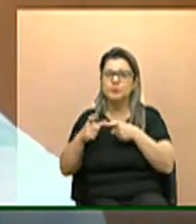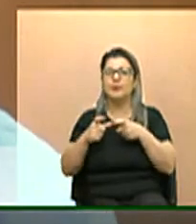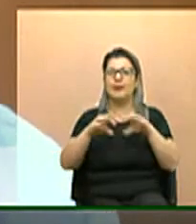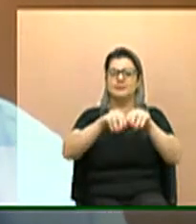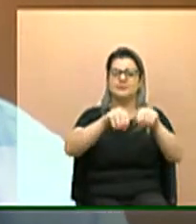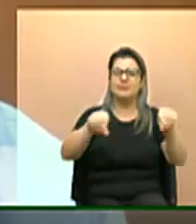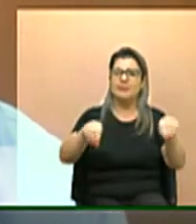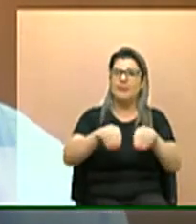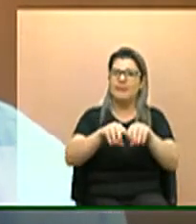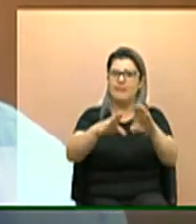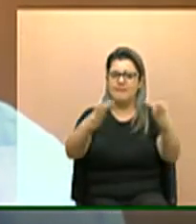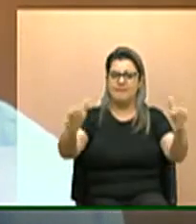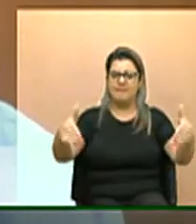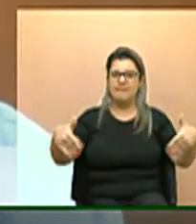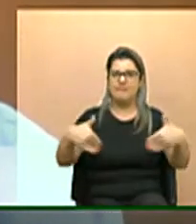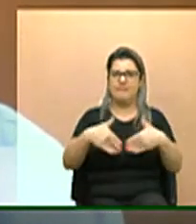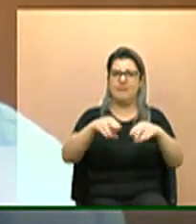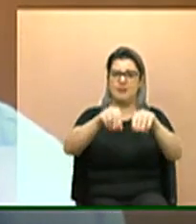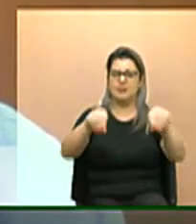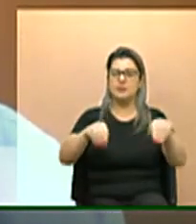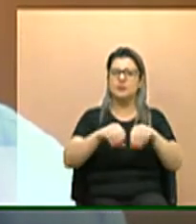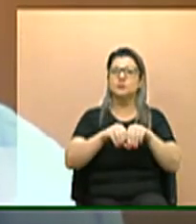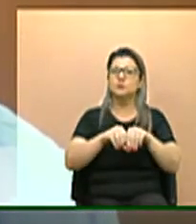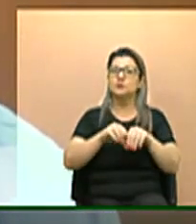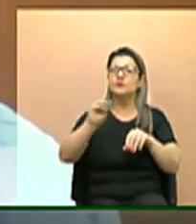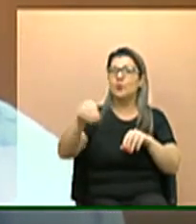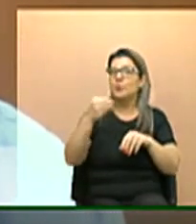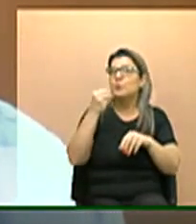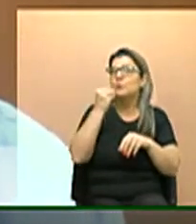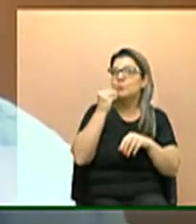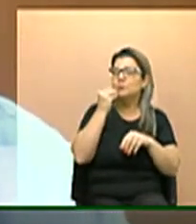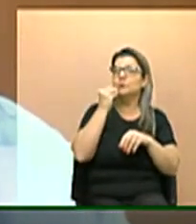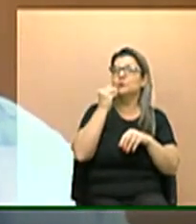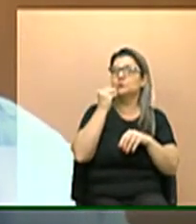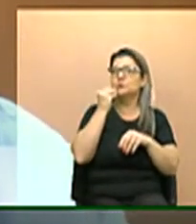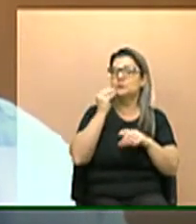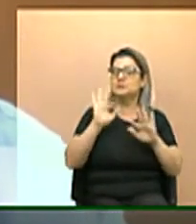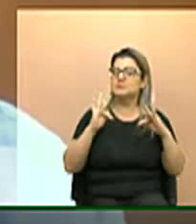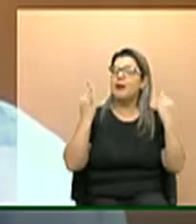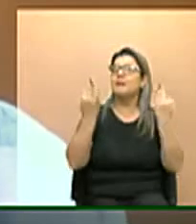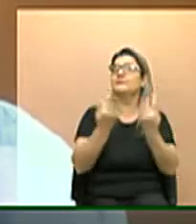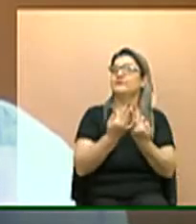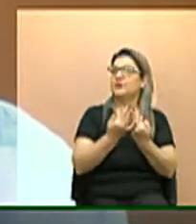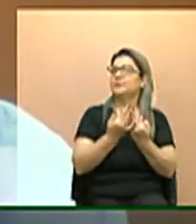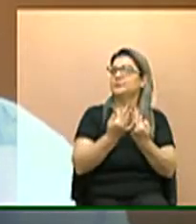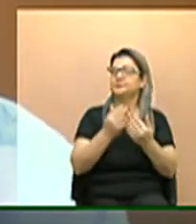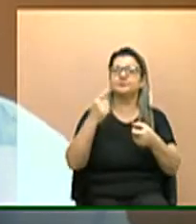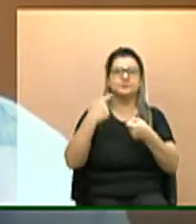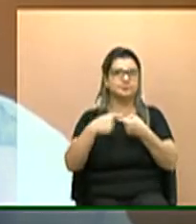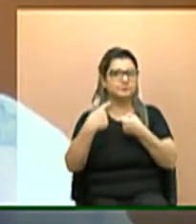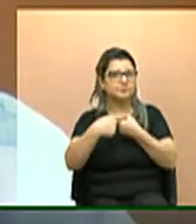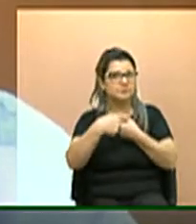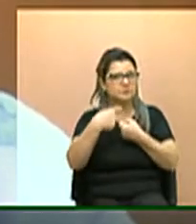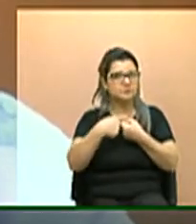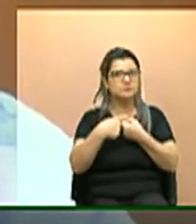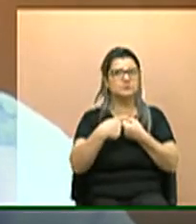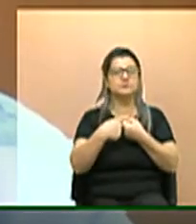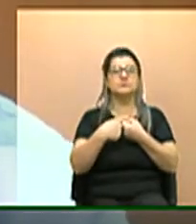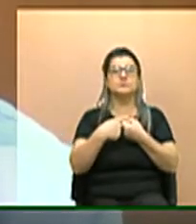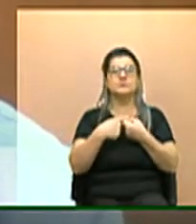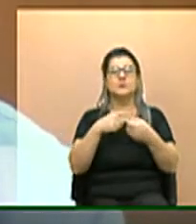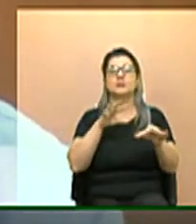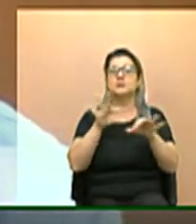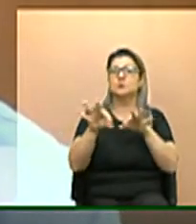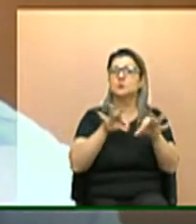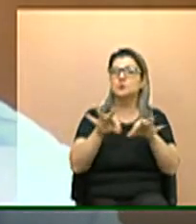o 515 vão oportunizar levar cidadania a famílias nesses municípios que estão colocados nos